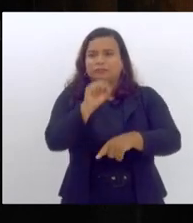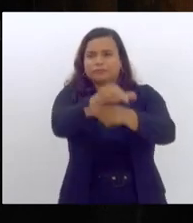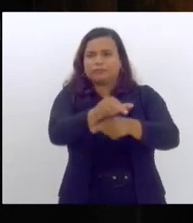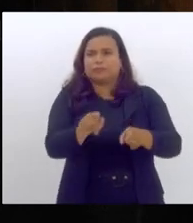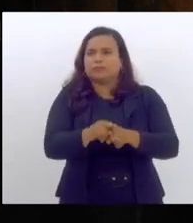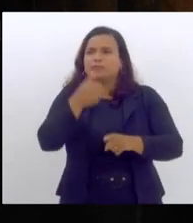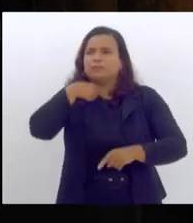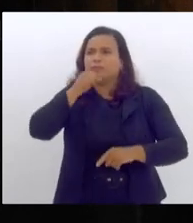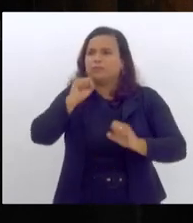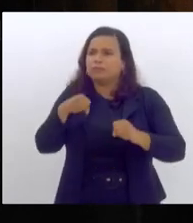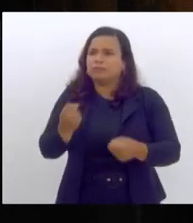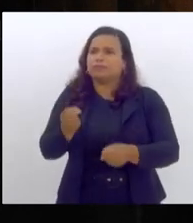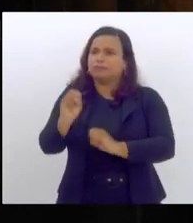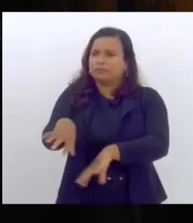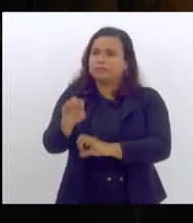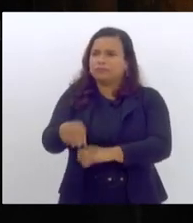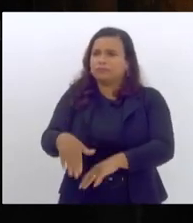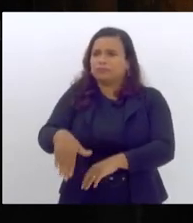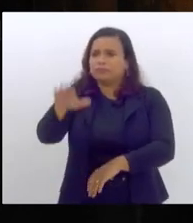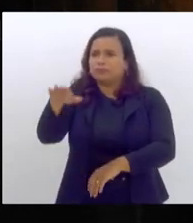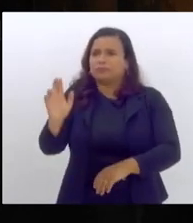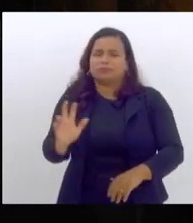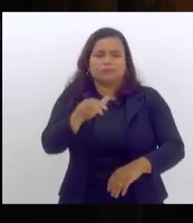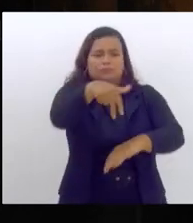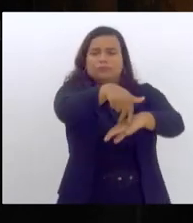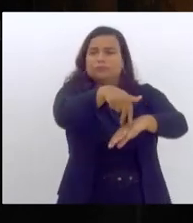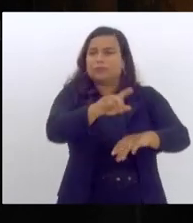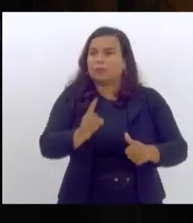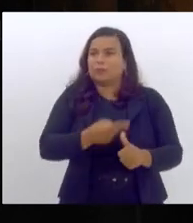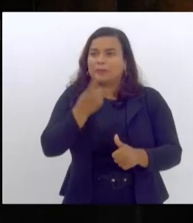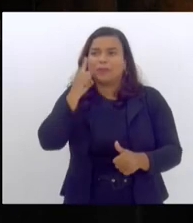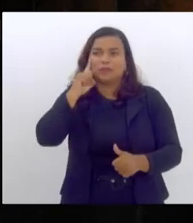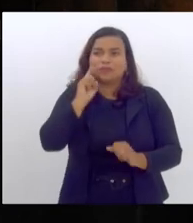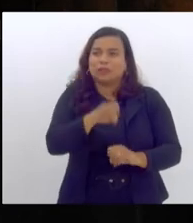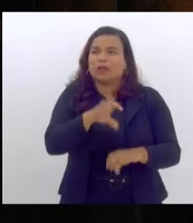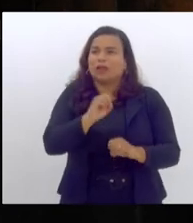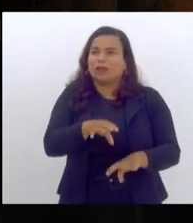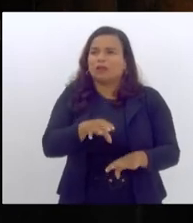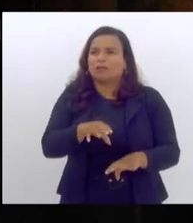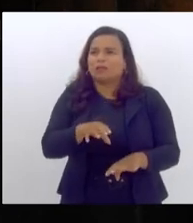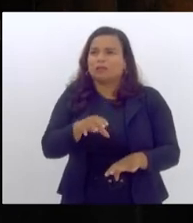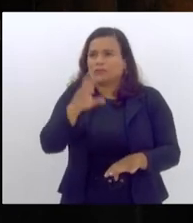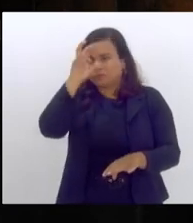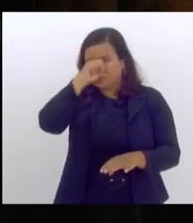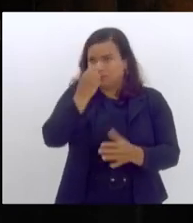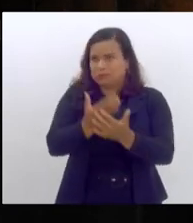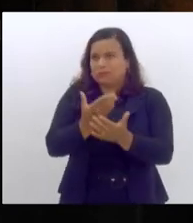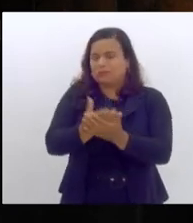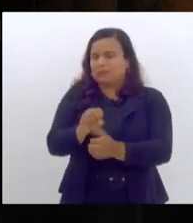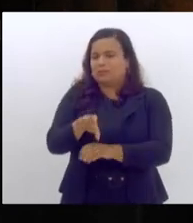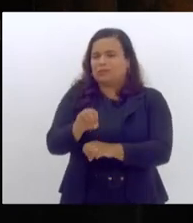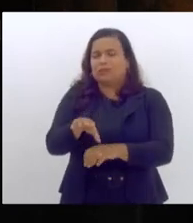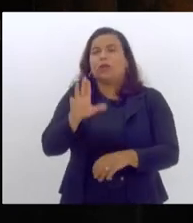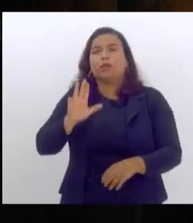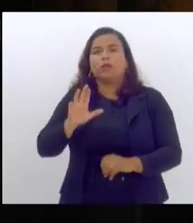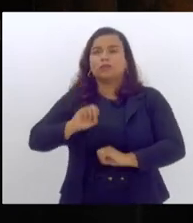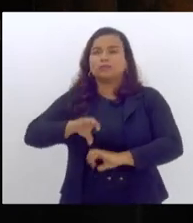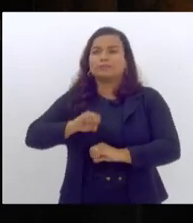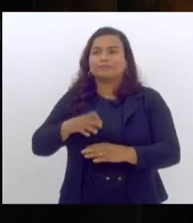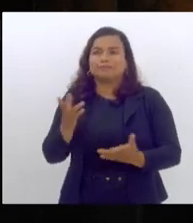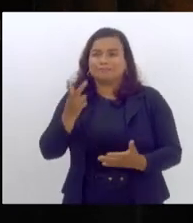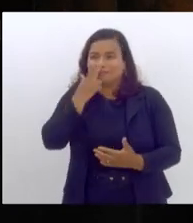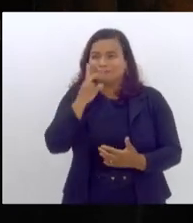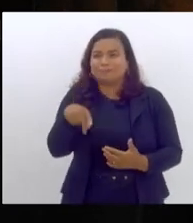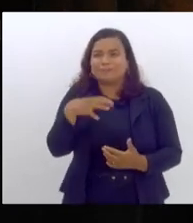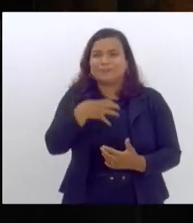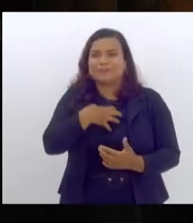mãe se dedica para ele, no primeiro dia de aula, ter aula com Lula. Deve ser realmente uma sensação